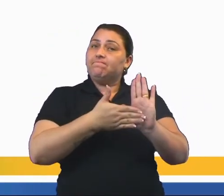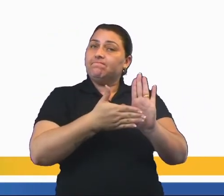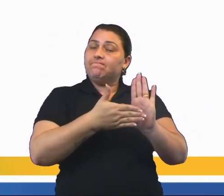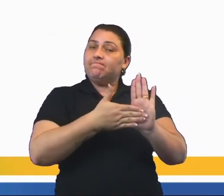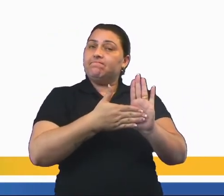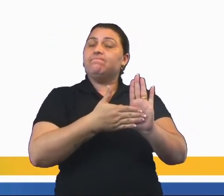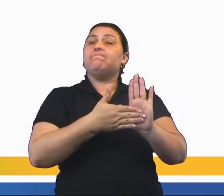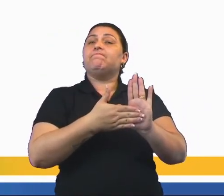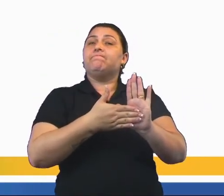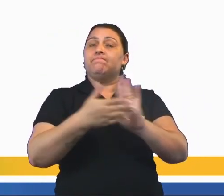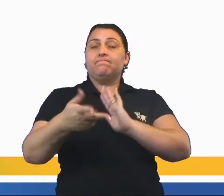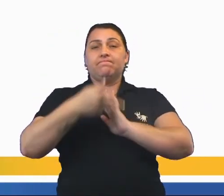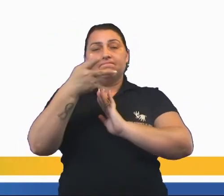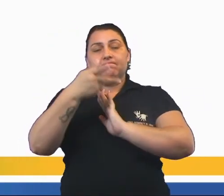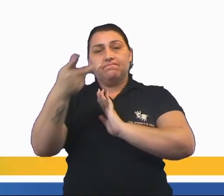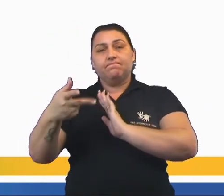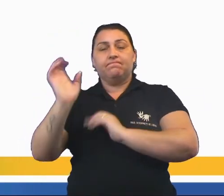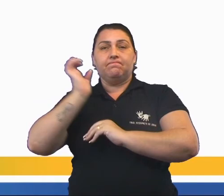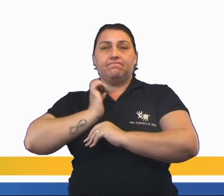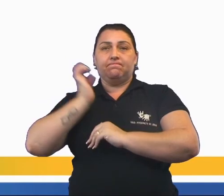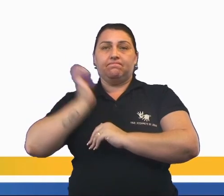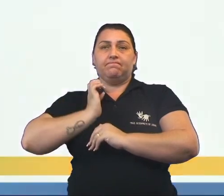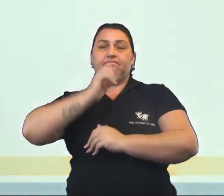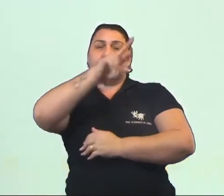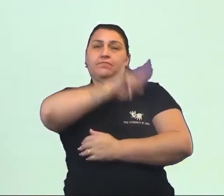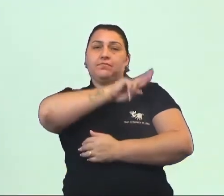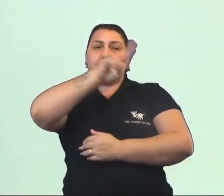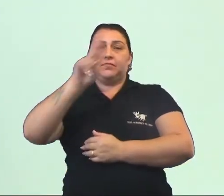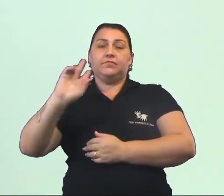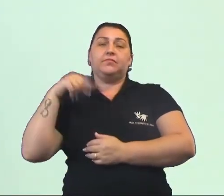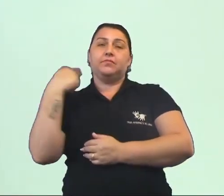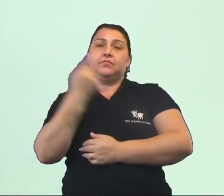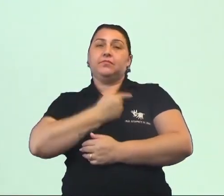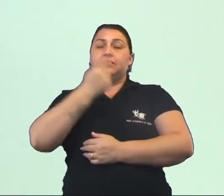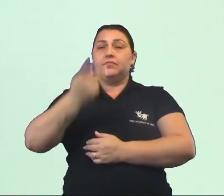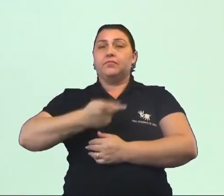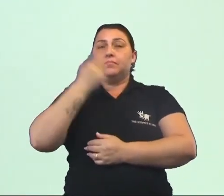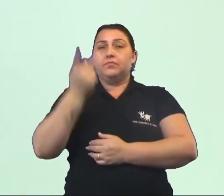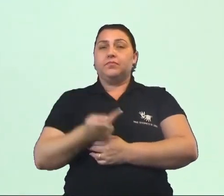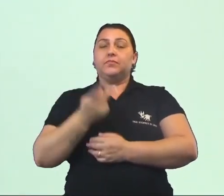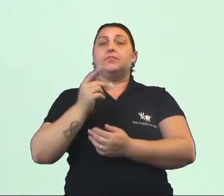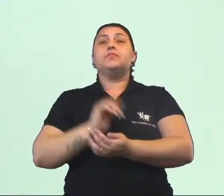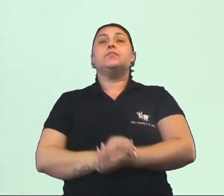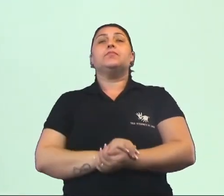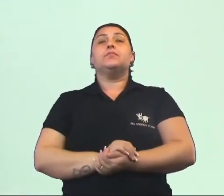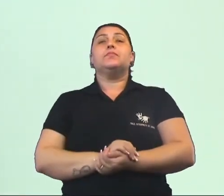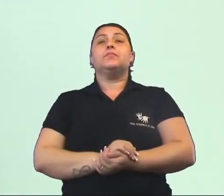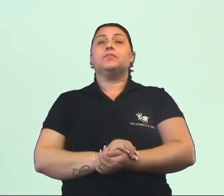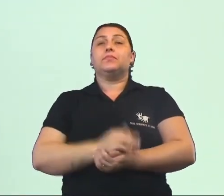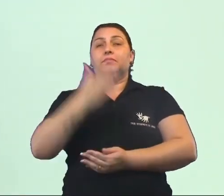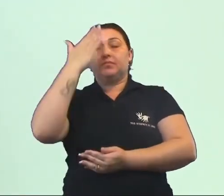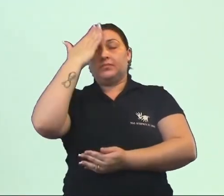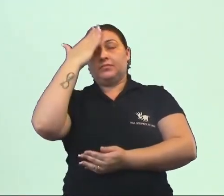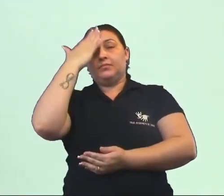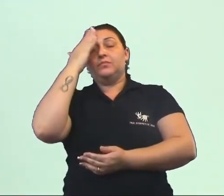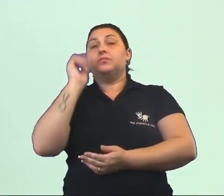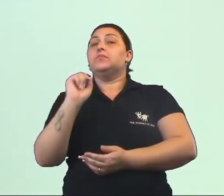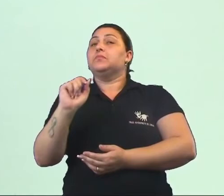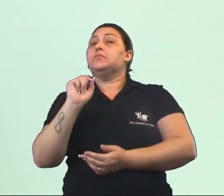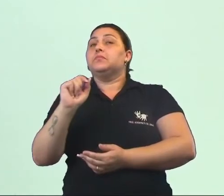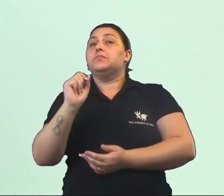gente, quando discute questão ética e questão religiosa, a gente fala muito sobre fundamentalismo, entendeu? O